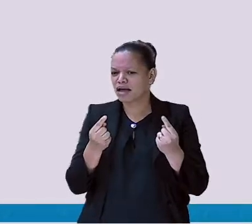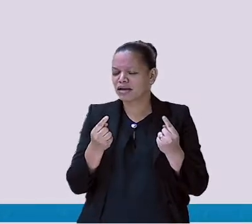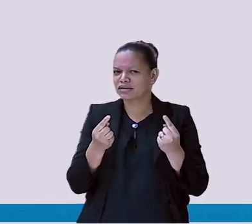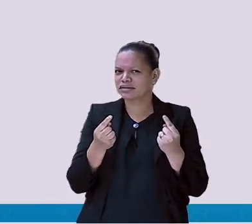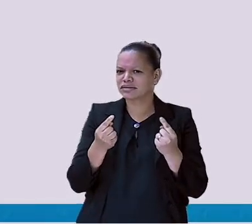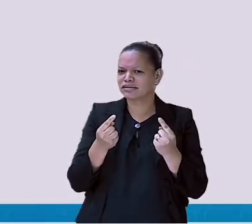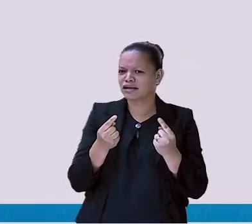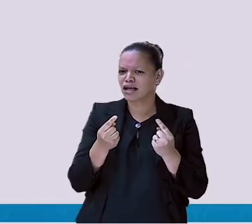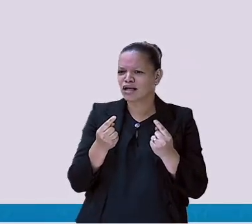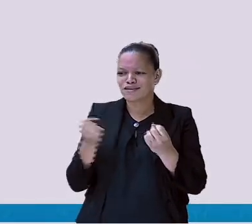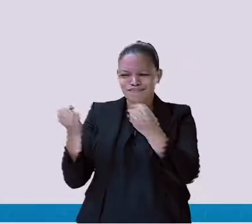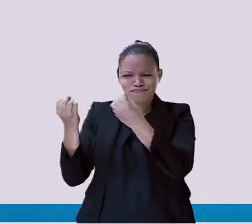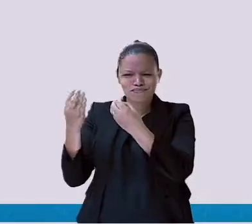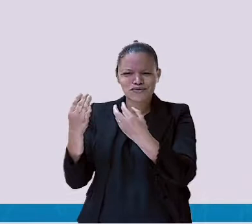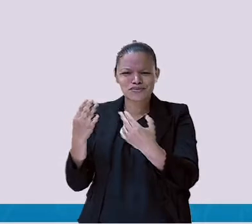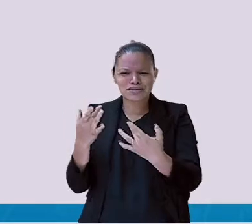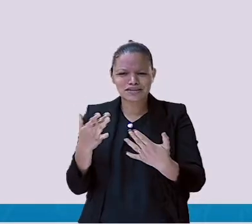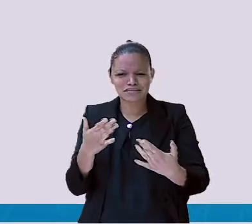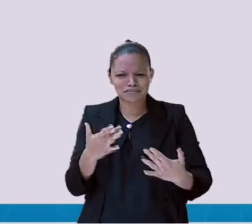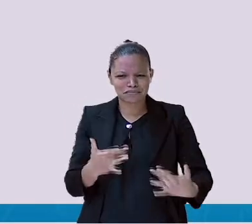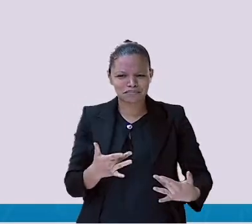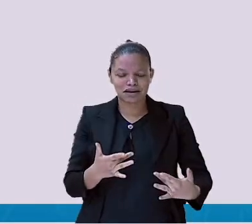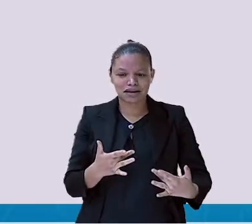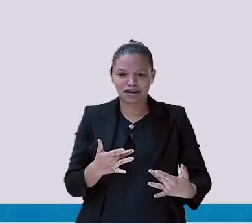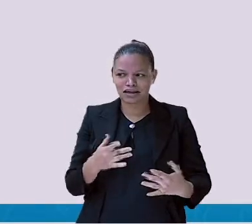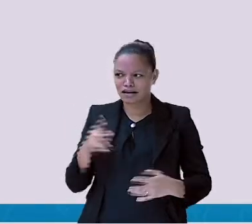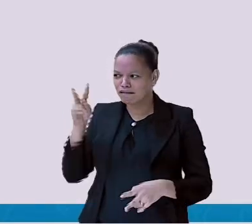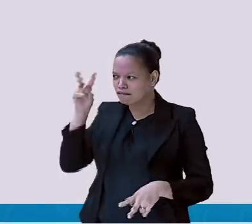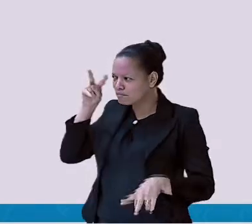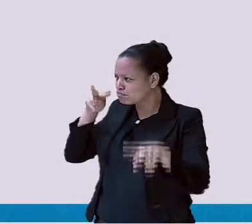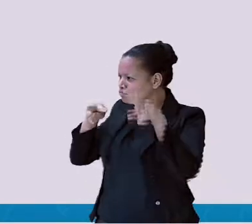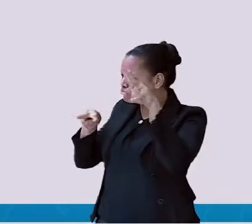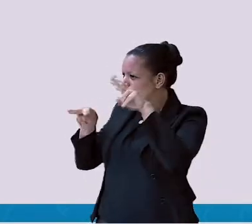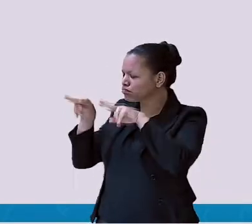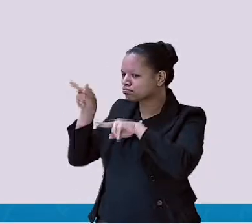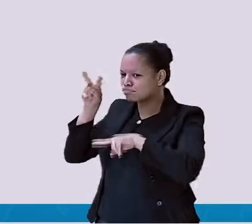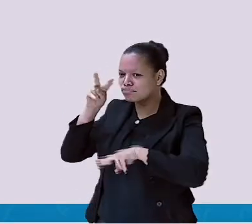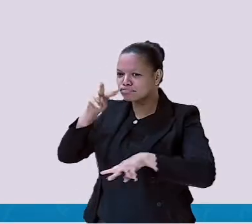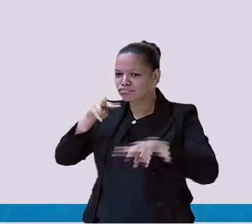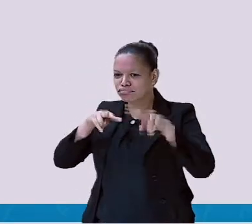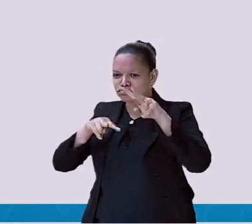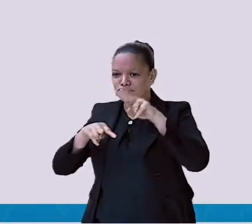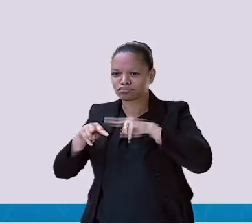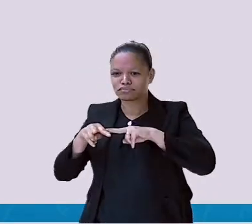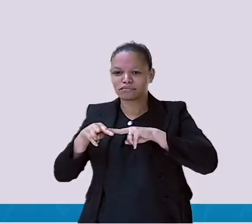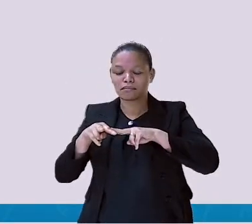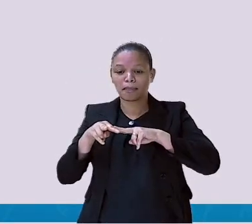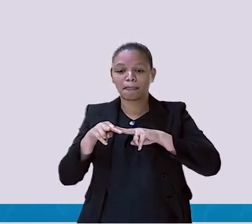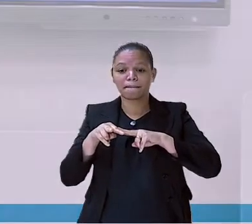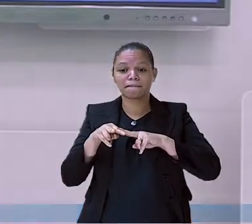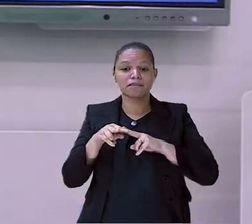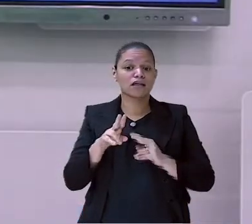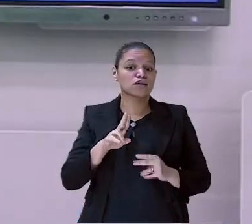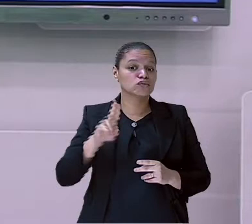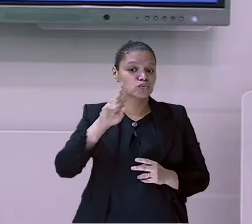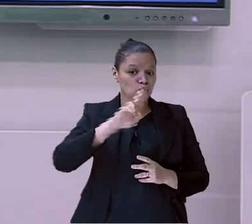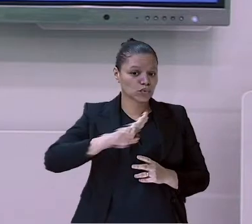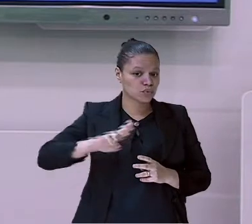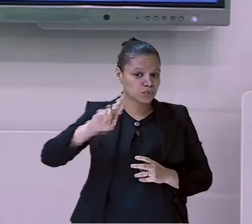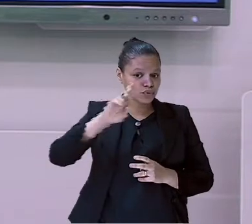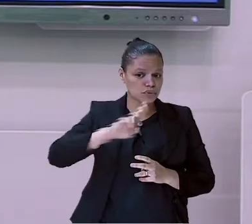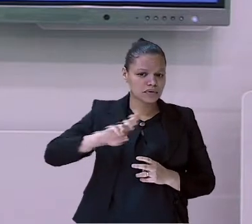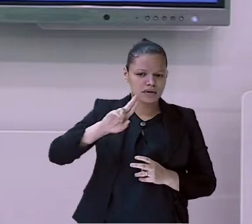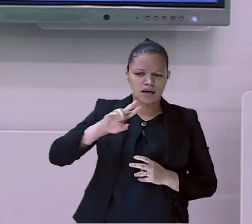utilizamos a tabela. Então, nós vimos aí nas aulas anteriores alguns exercícios com tabelas,